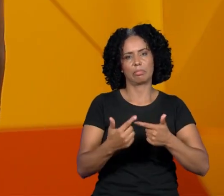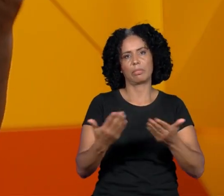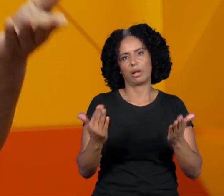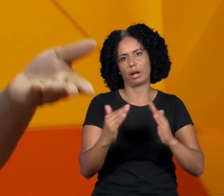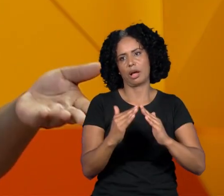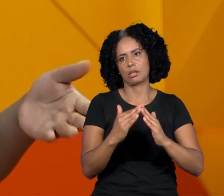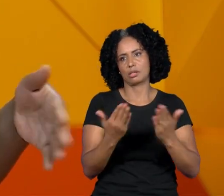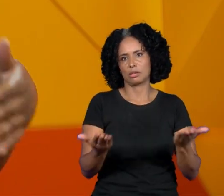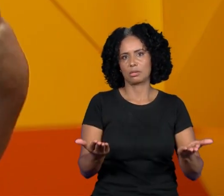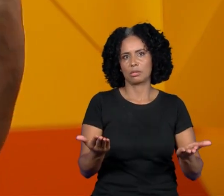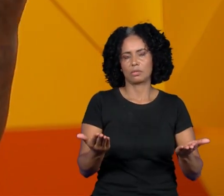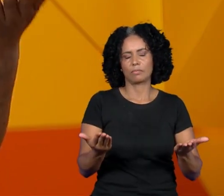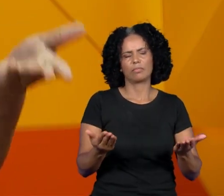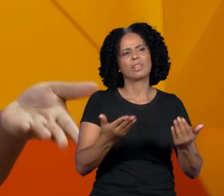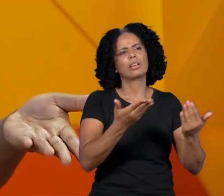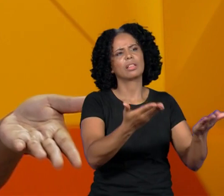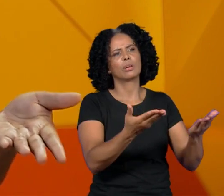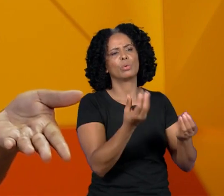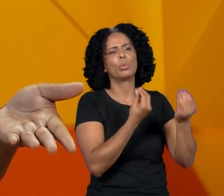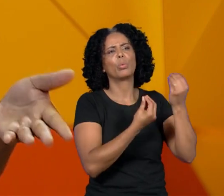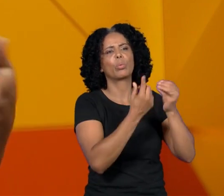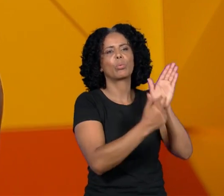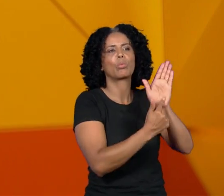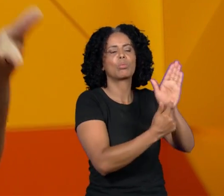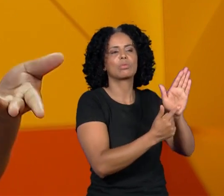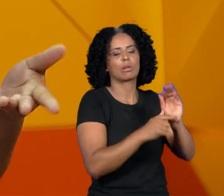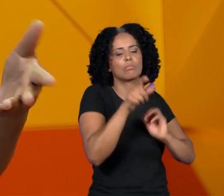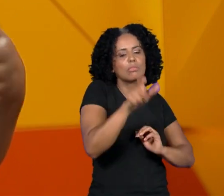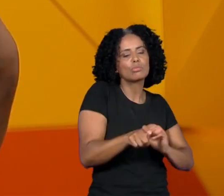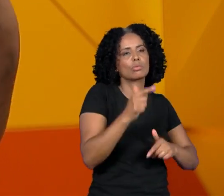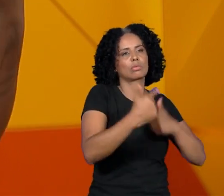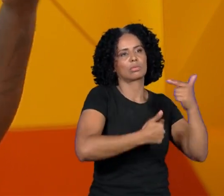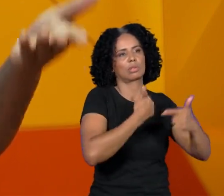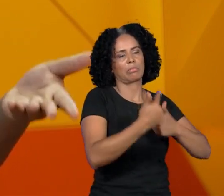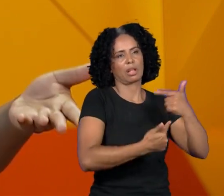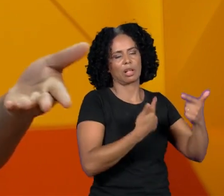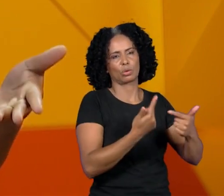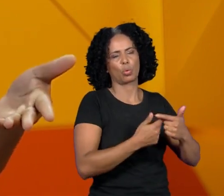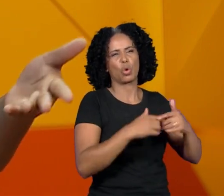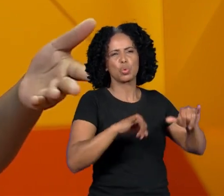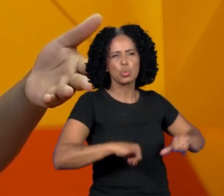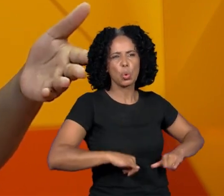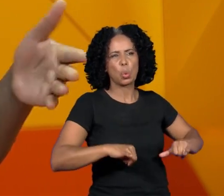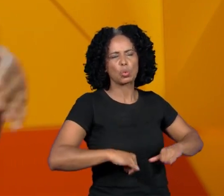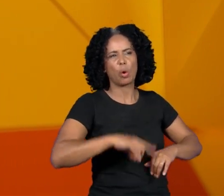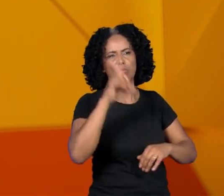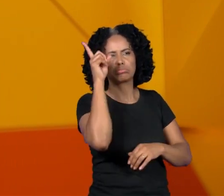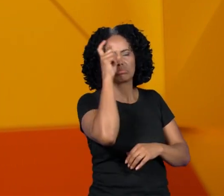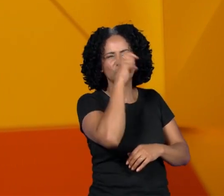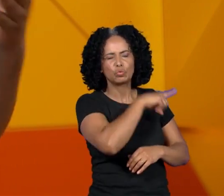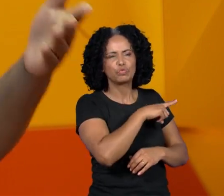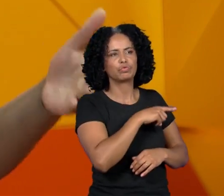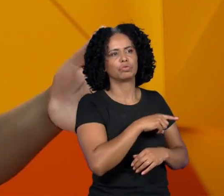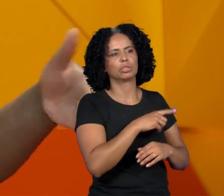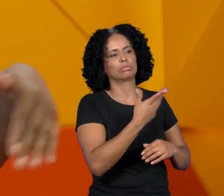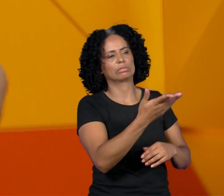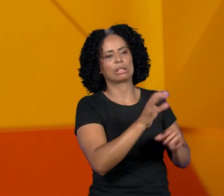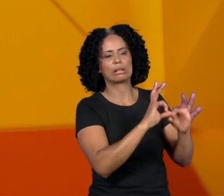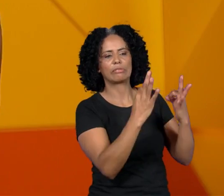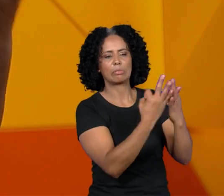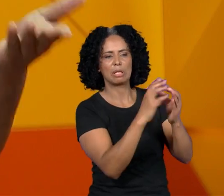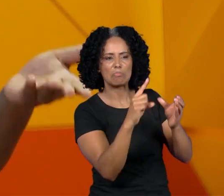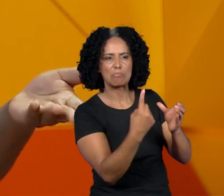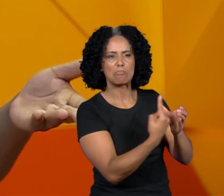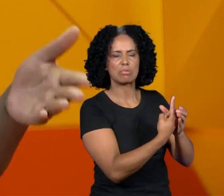para identificar que não é só essa trabalhadora que muitas vezes a gente vê ali no dia a dia com a família, não. Tem outros profissionais